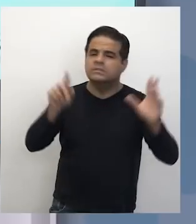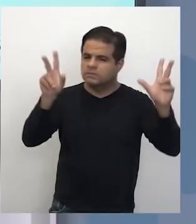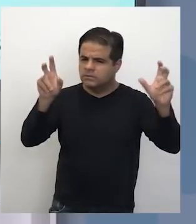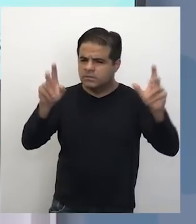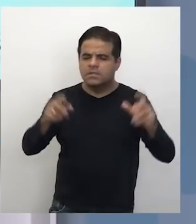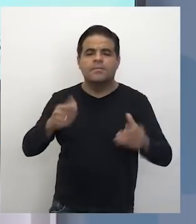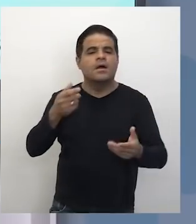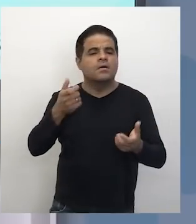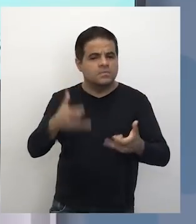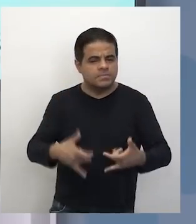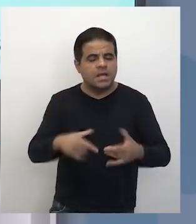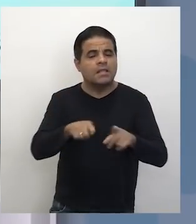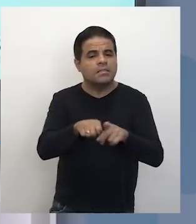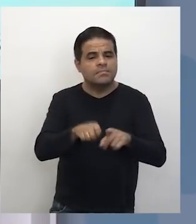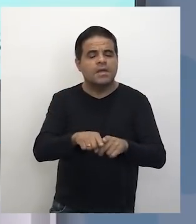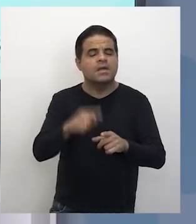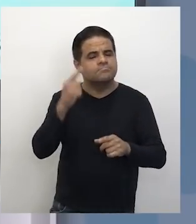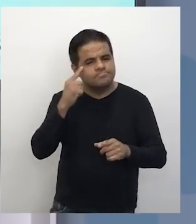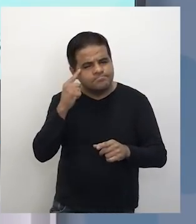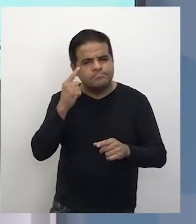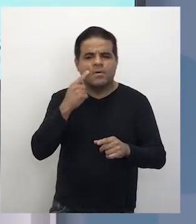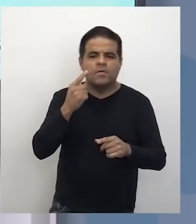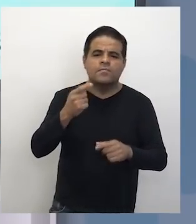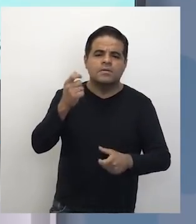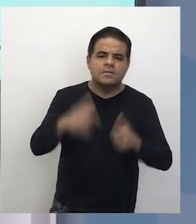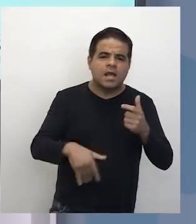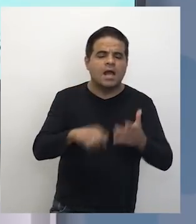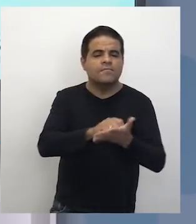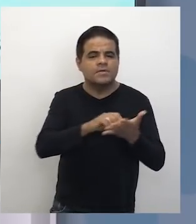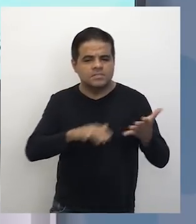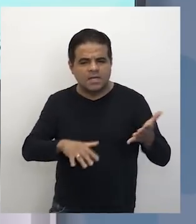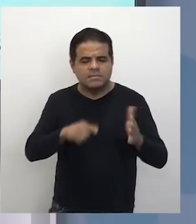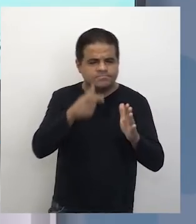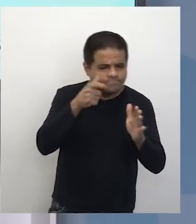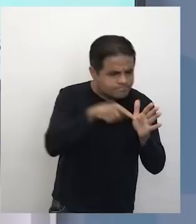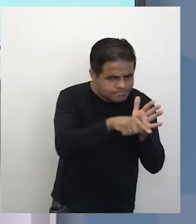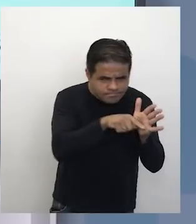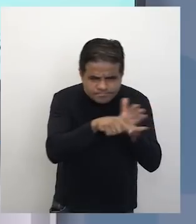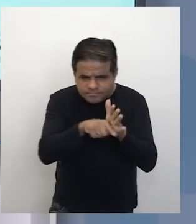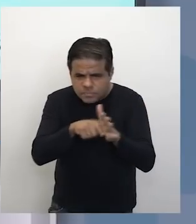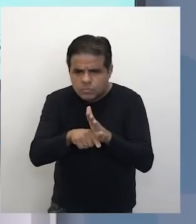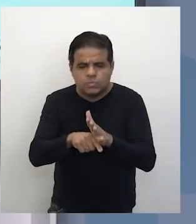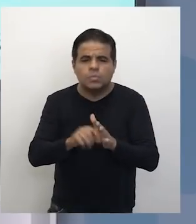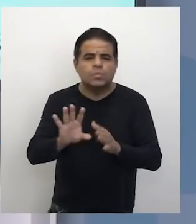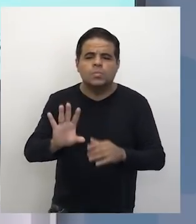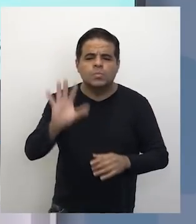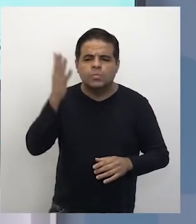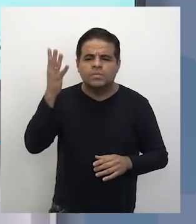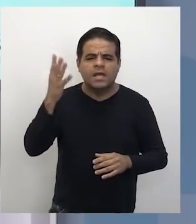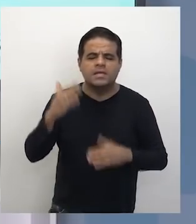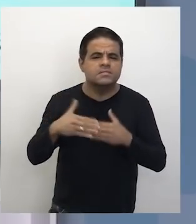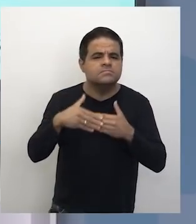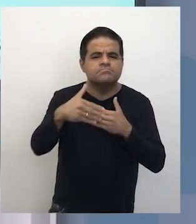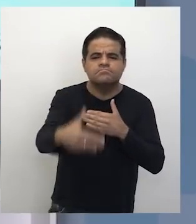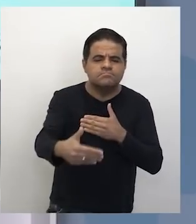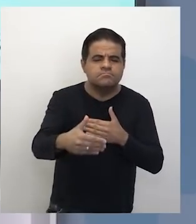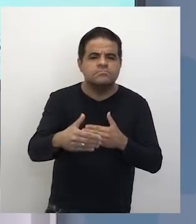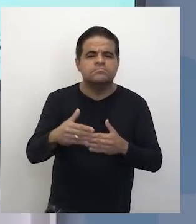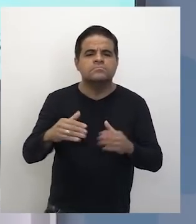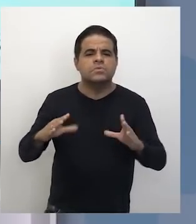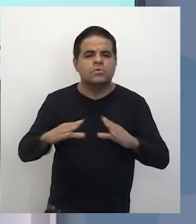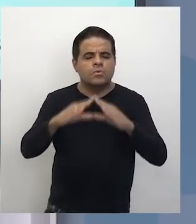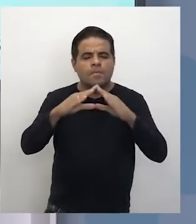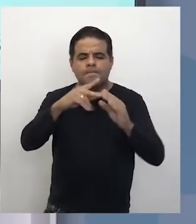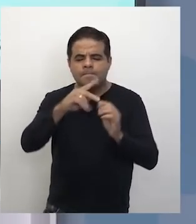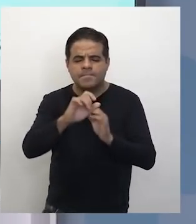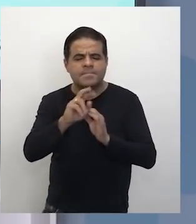além de falarmos sobre isso, a gente vai fazer uma atividade de investigação. O que acontece, será, com o perímetro